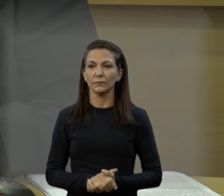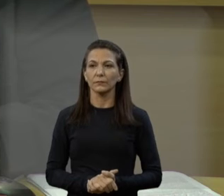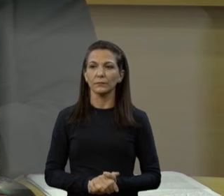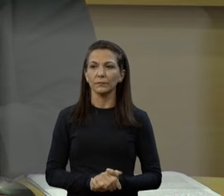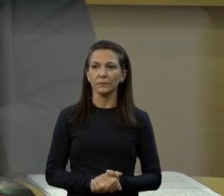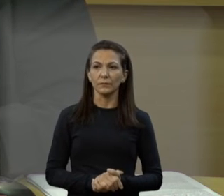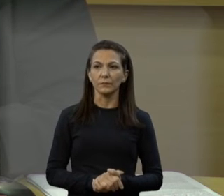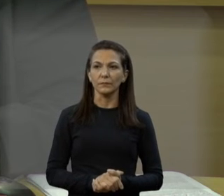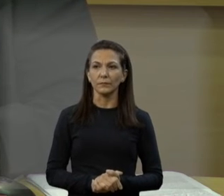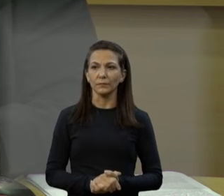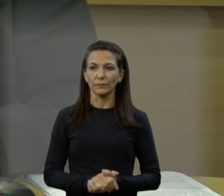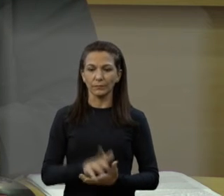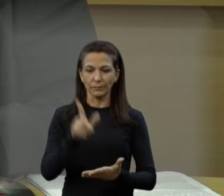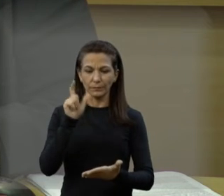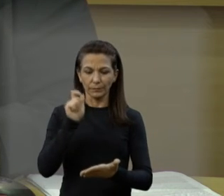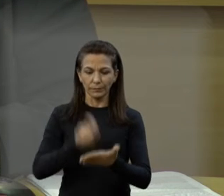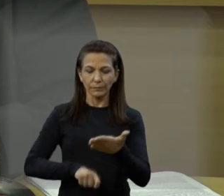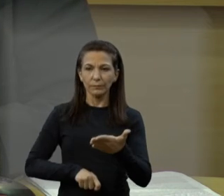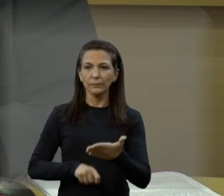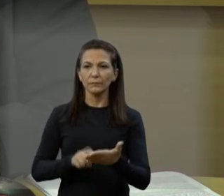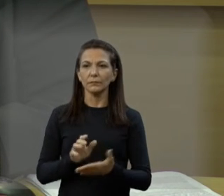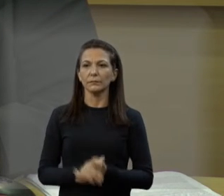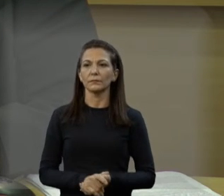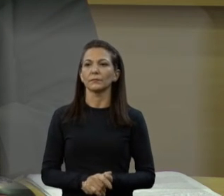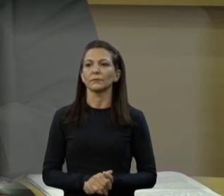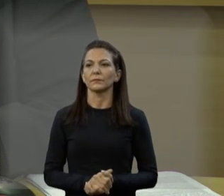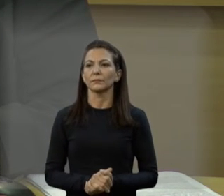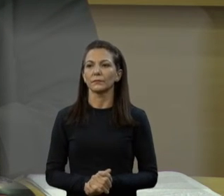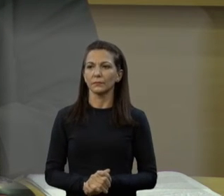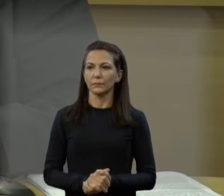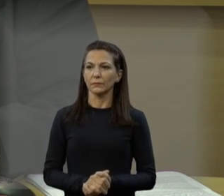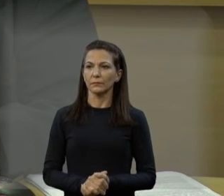o tempo para para as inscrições